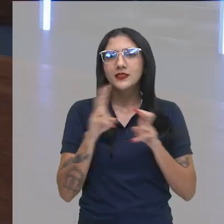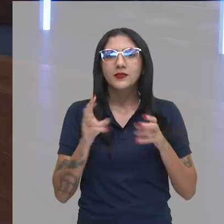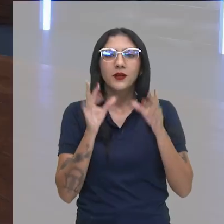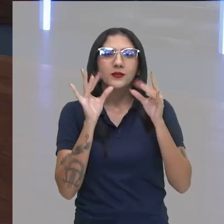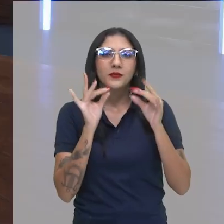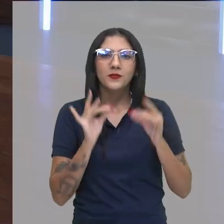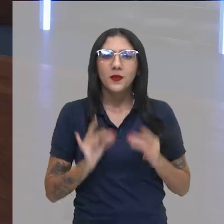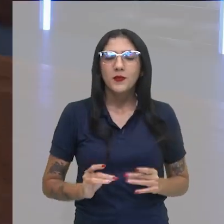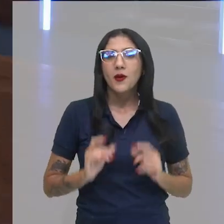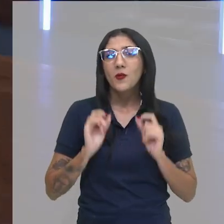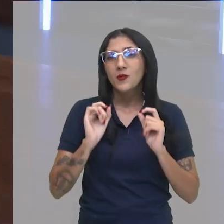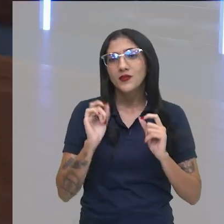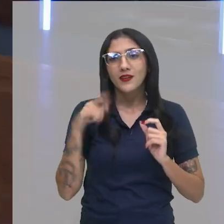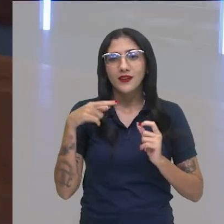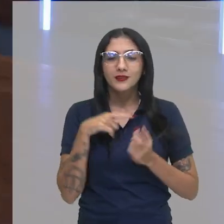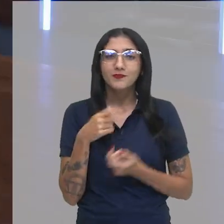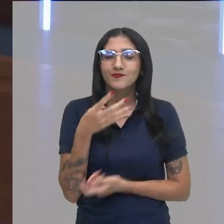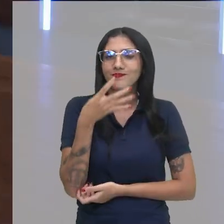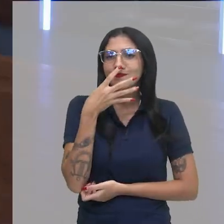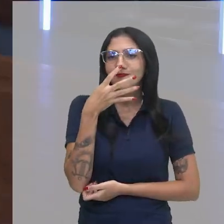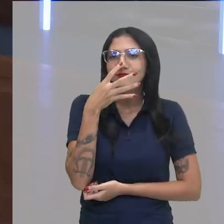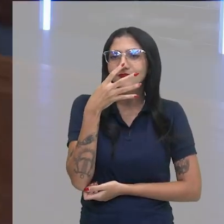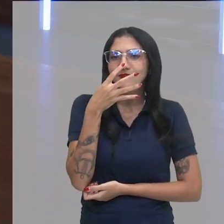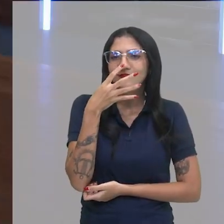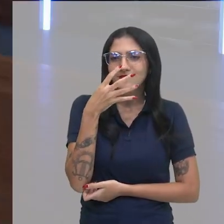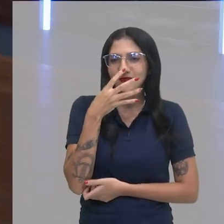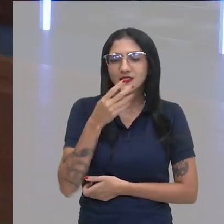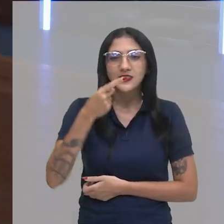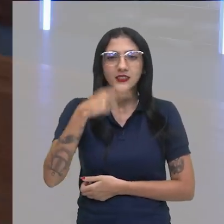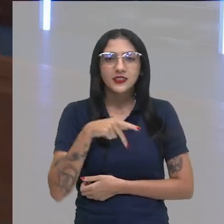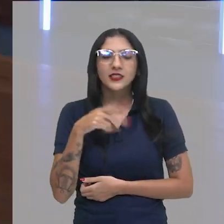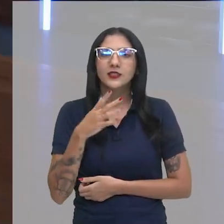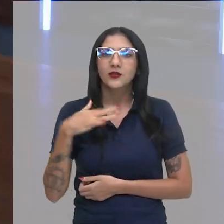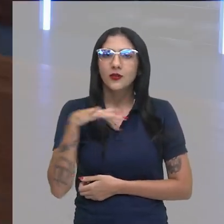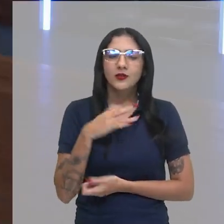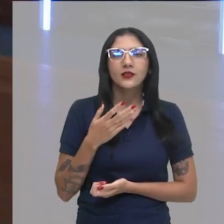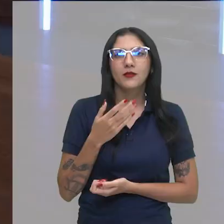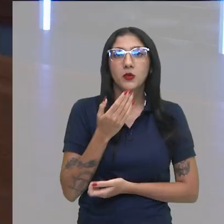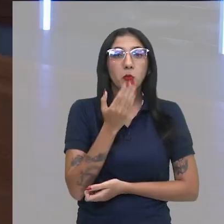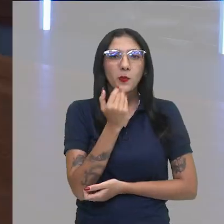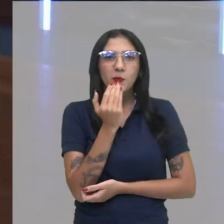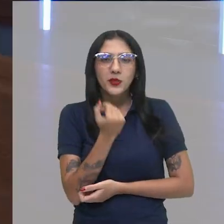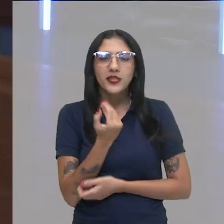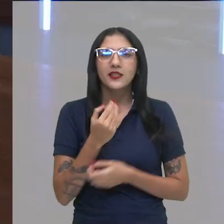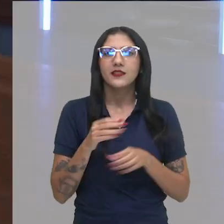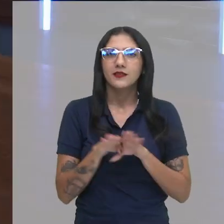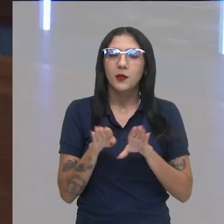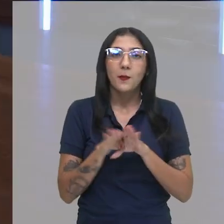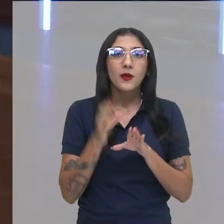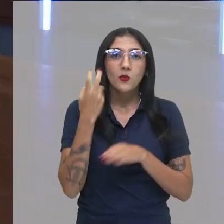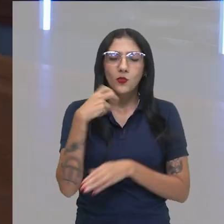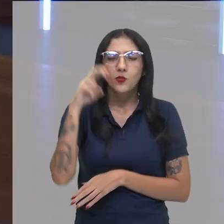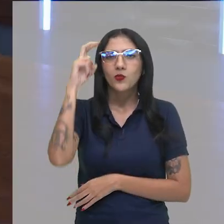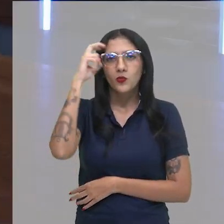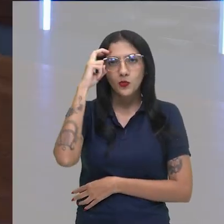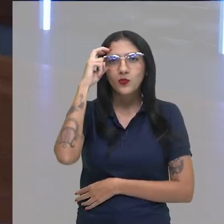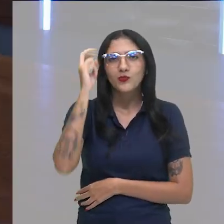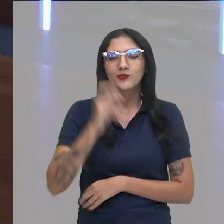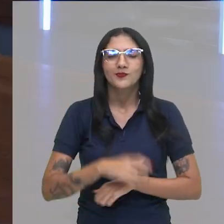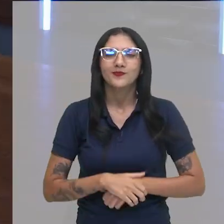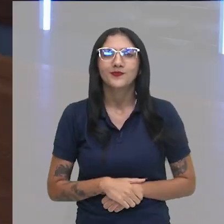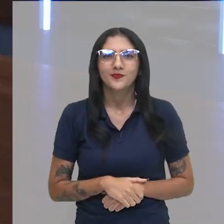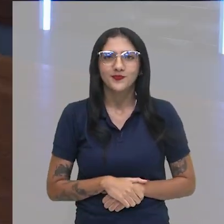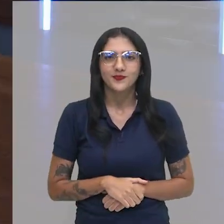né, essa apreciação da nossa culinária, da nossa cultura,